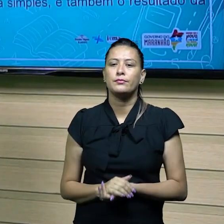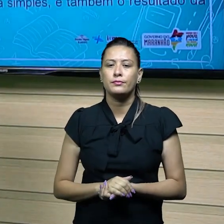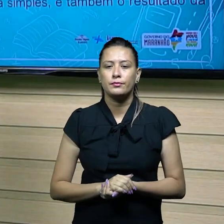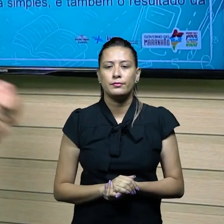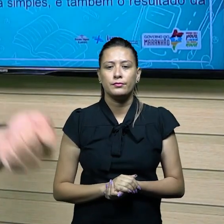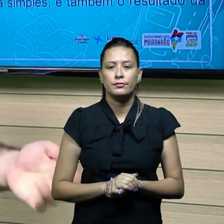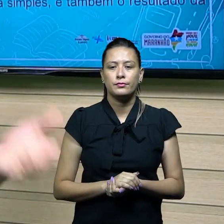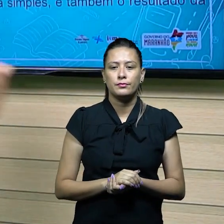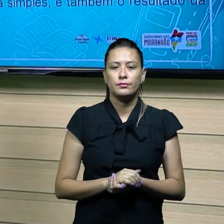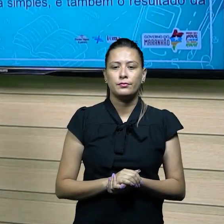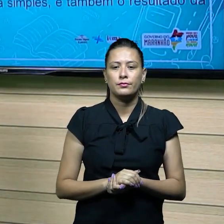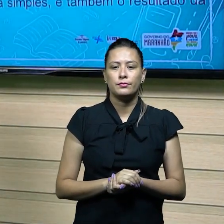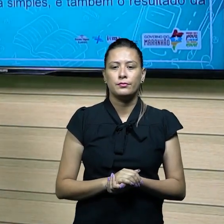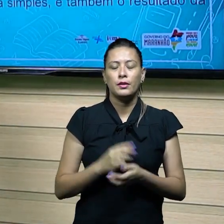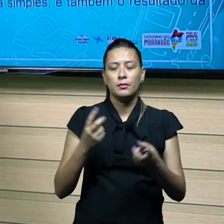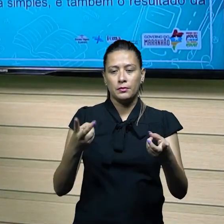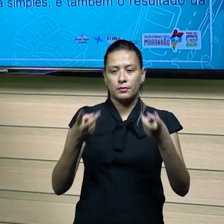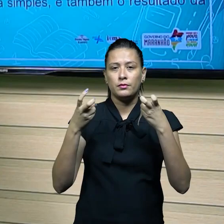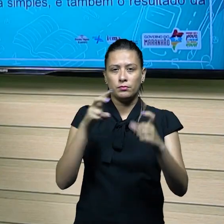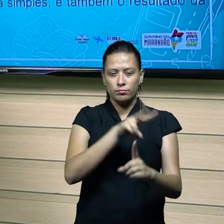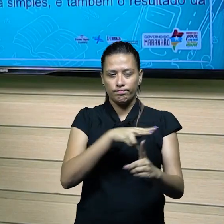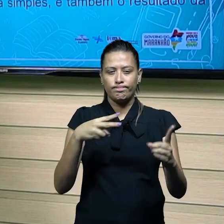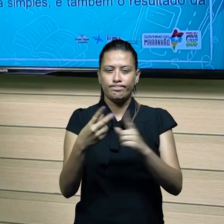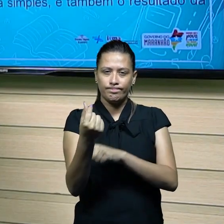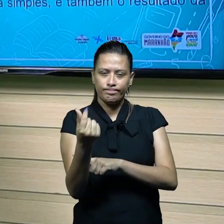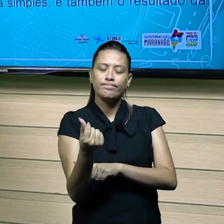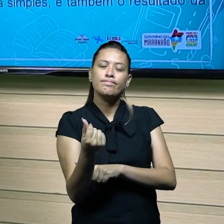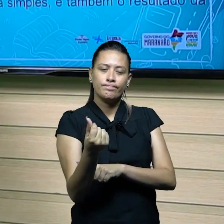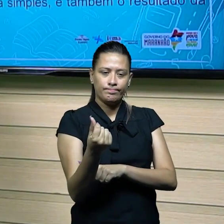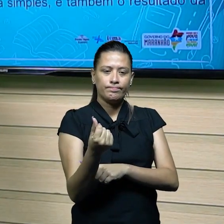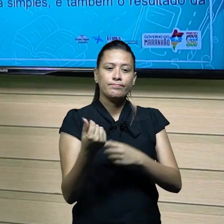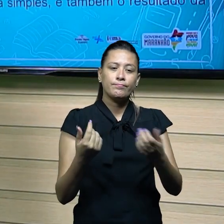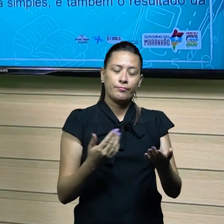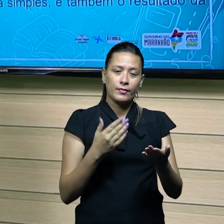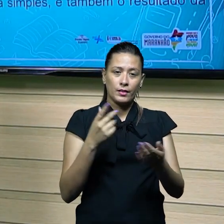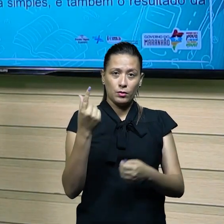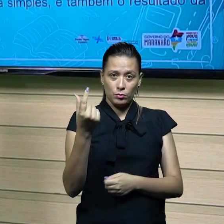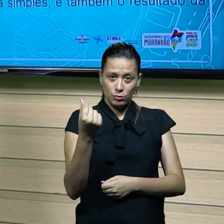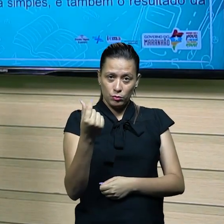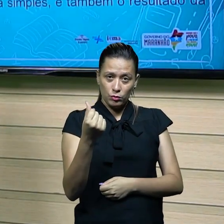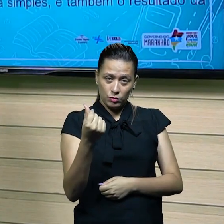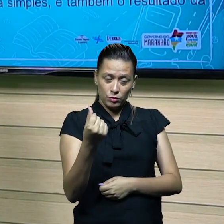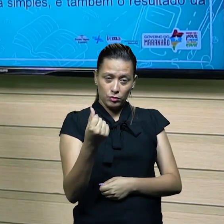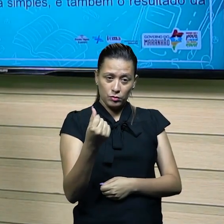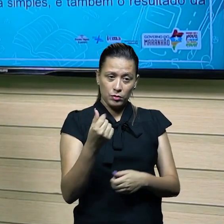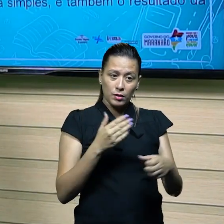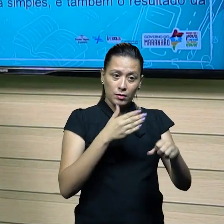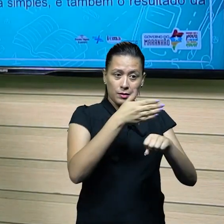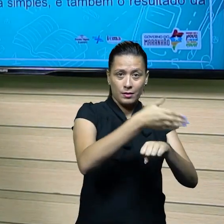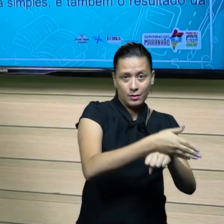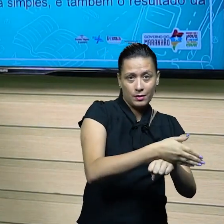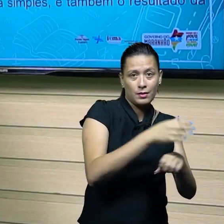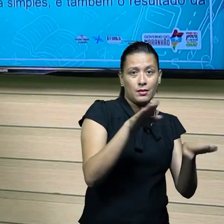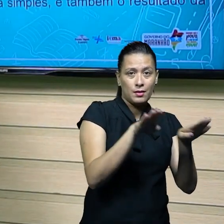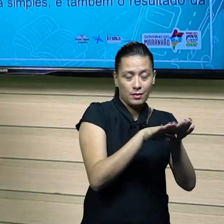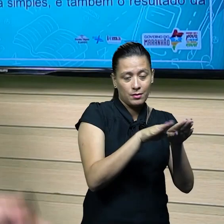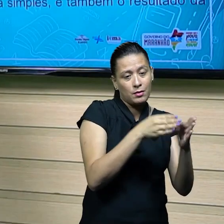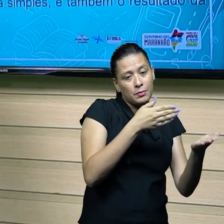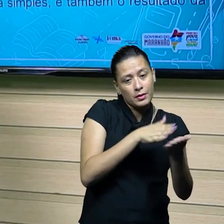seja, o valor que eu recebo, dando um valor que entra na minha empresa, e o valor que sai, o valor que eu pago para